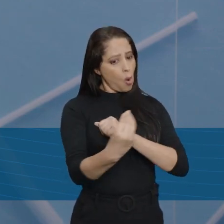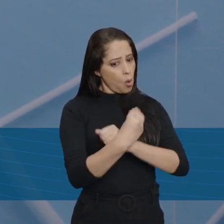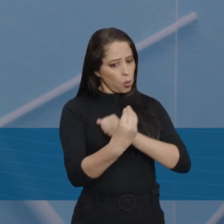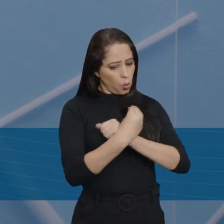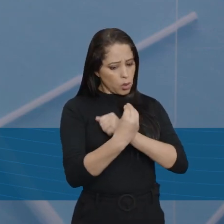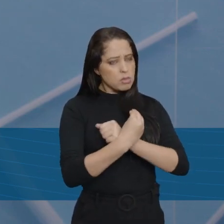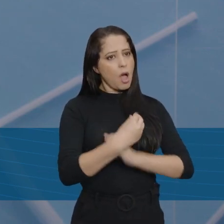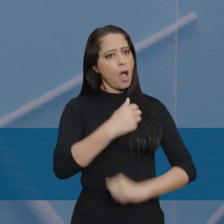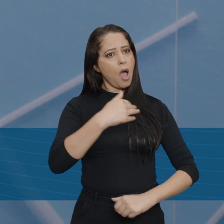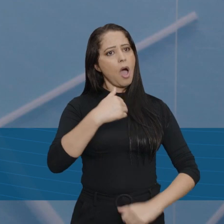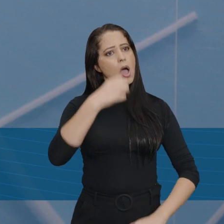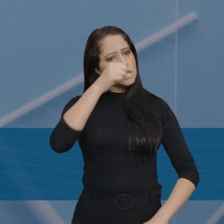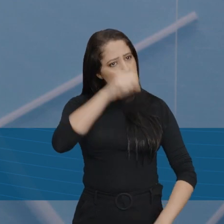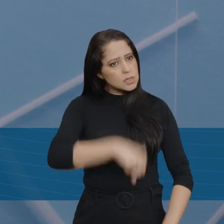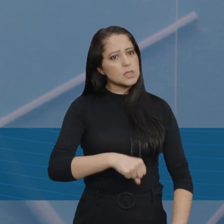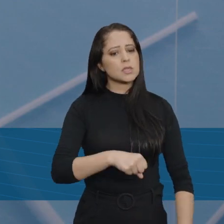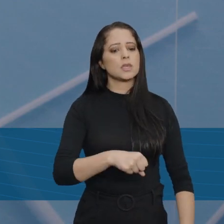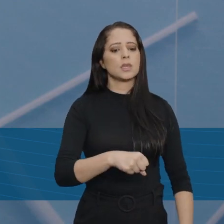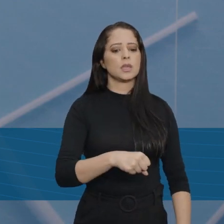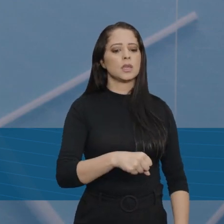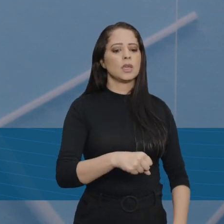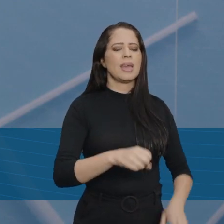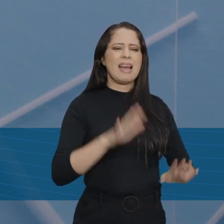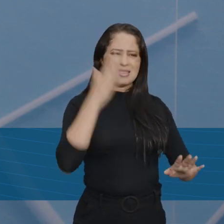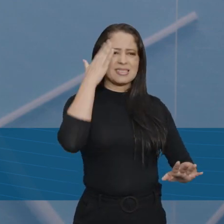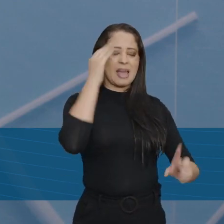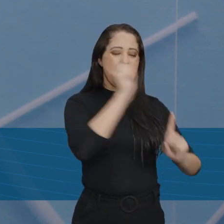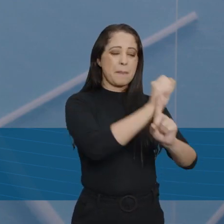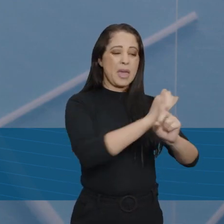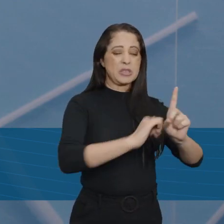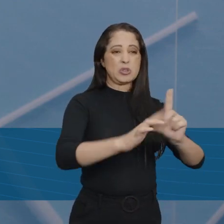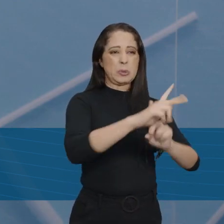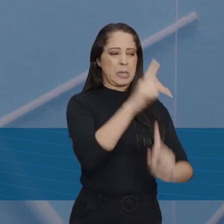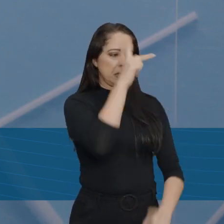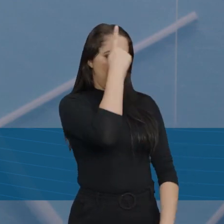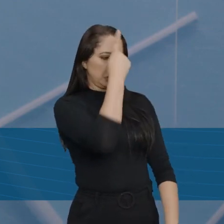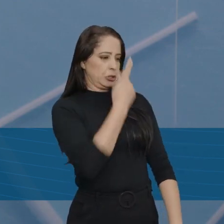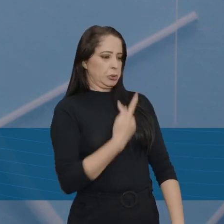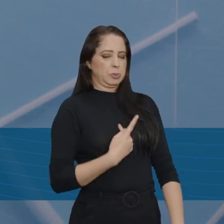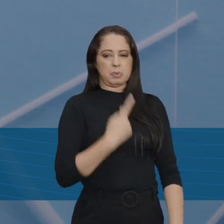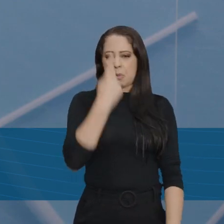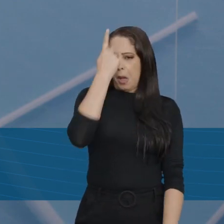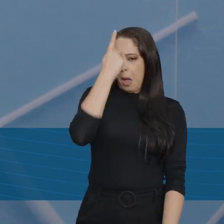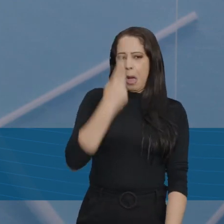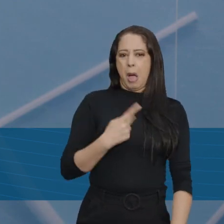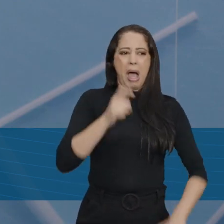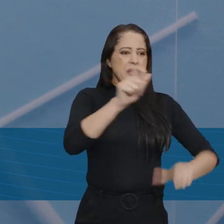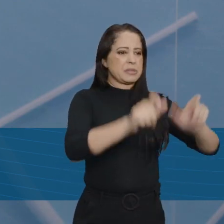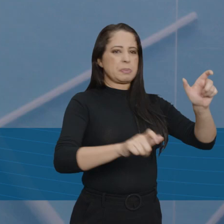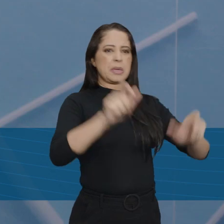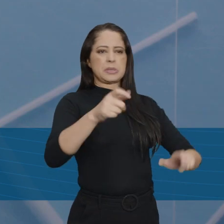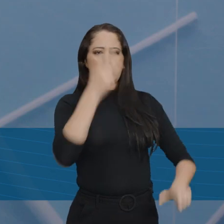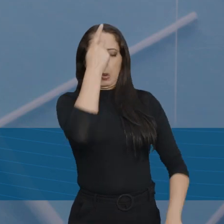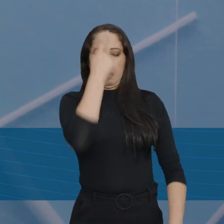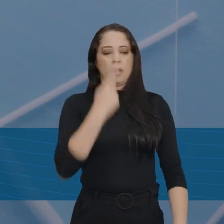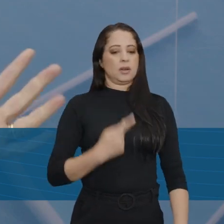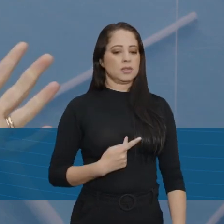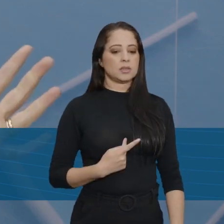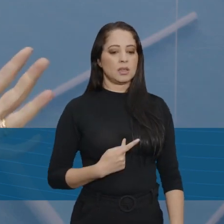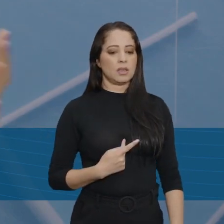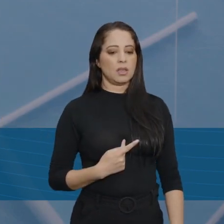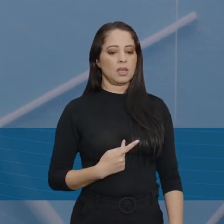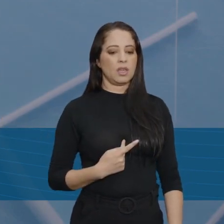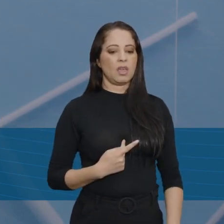Muito preocupados com os resultados próprios, né? Numa sociedade muito individualista, né? E